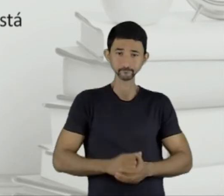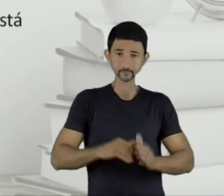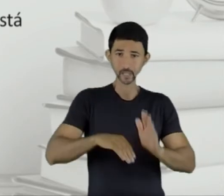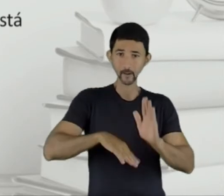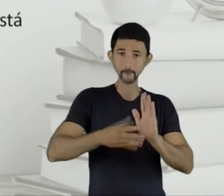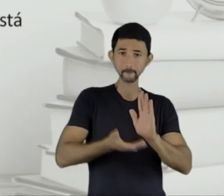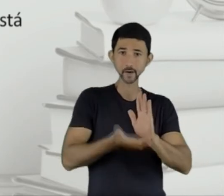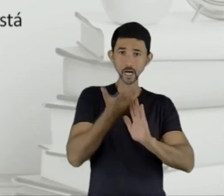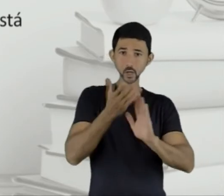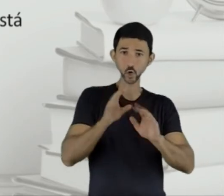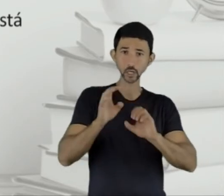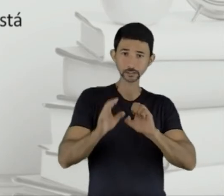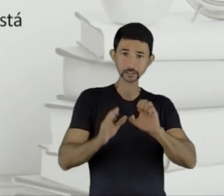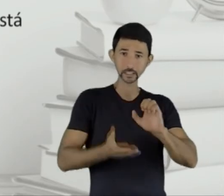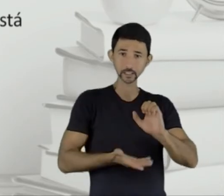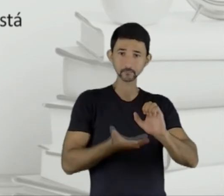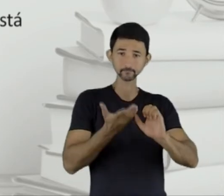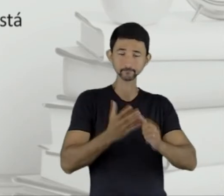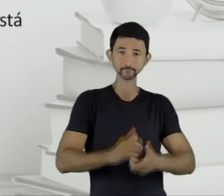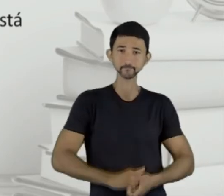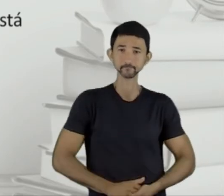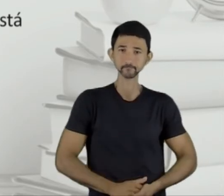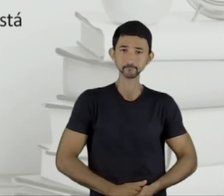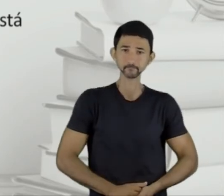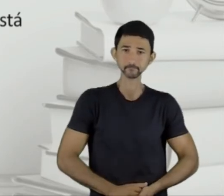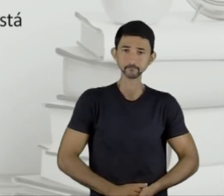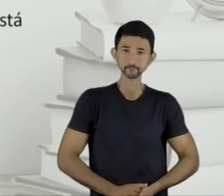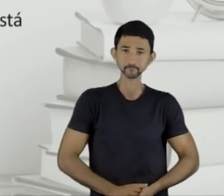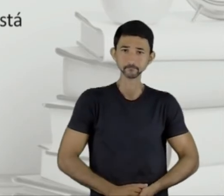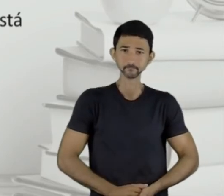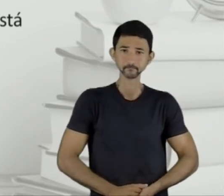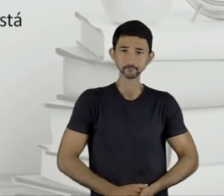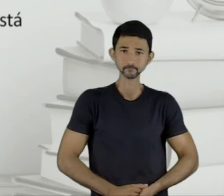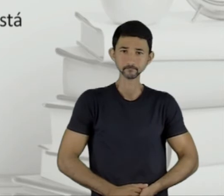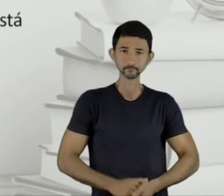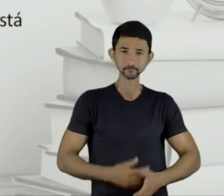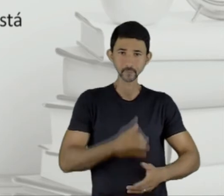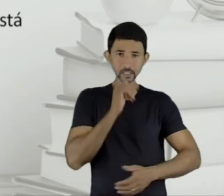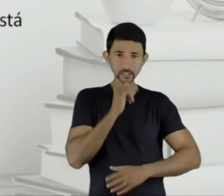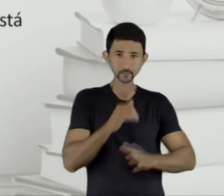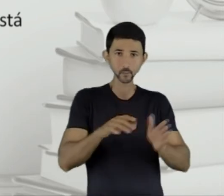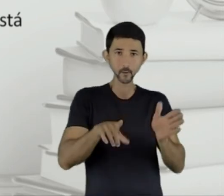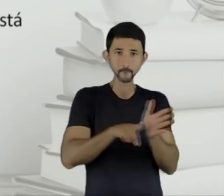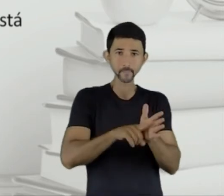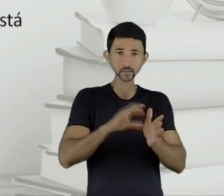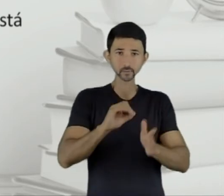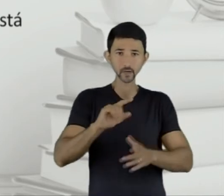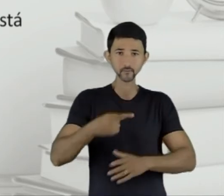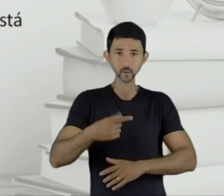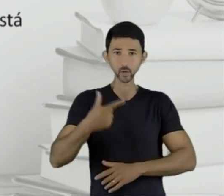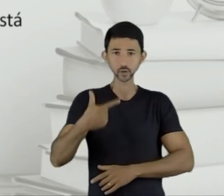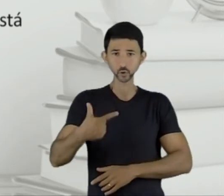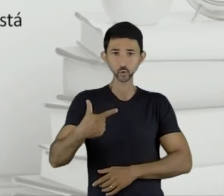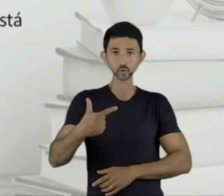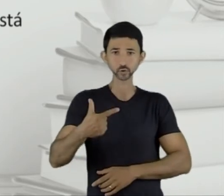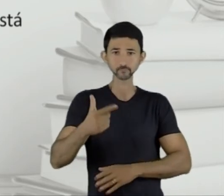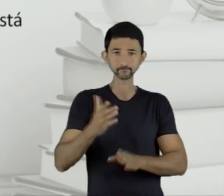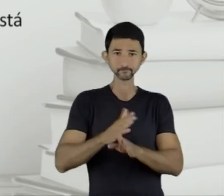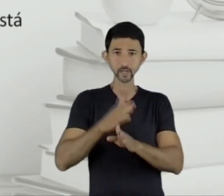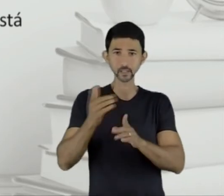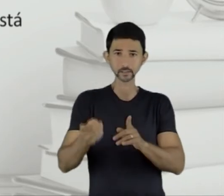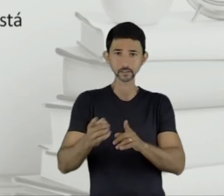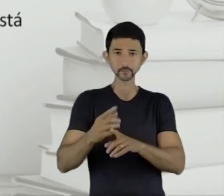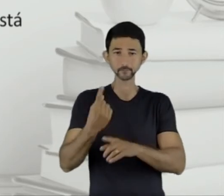número à esquerda, falando de números racionais, certo? Então, menos 0,2 está à direita em relação a